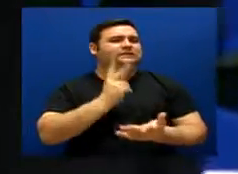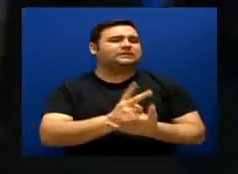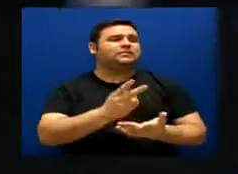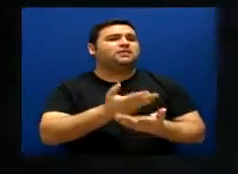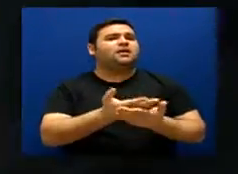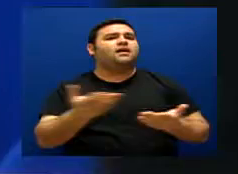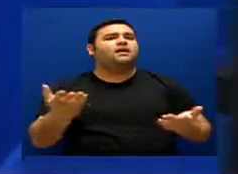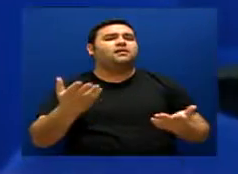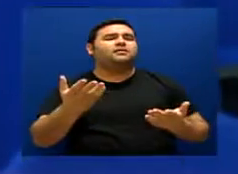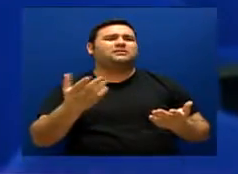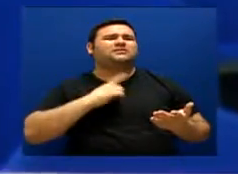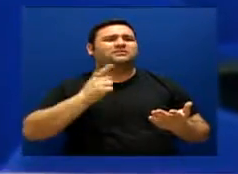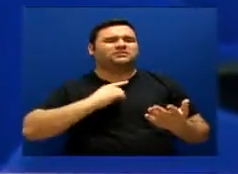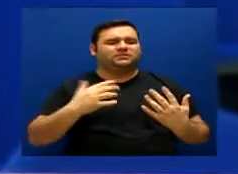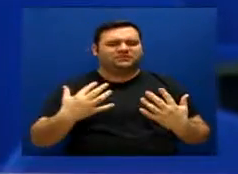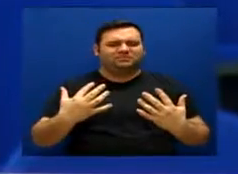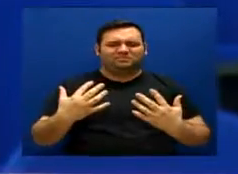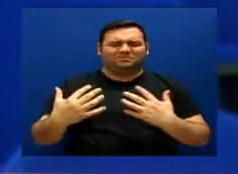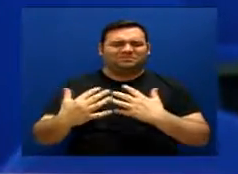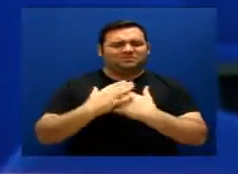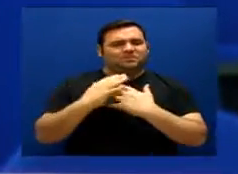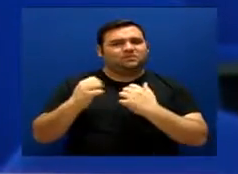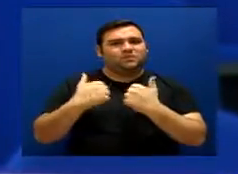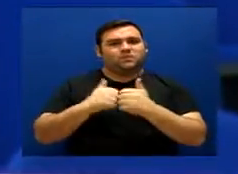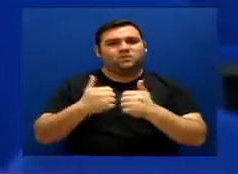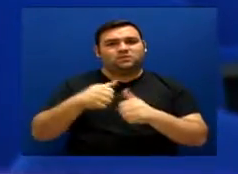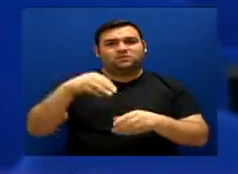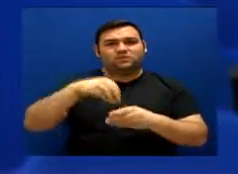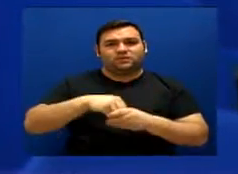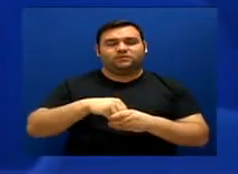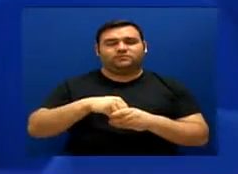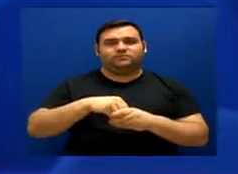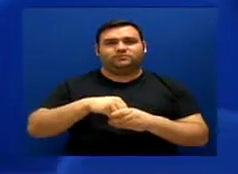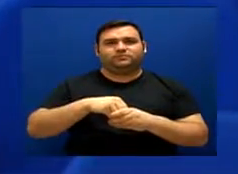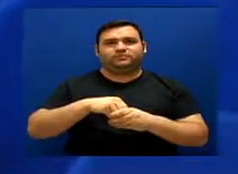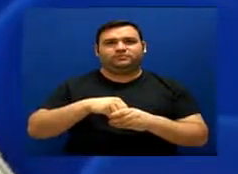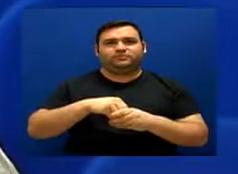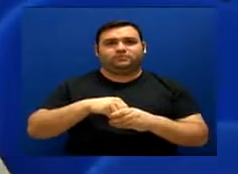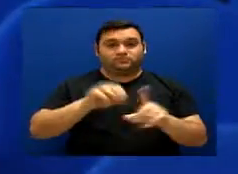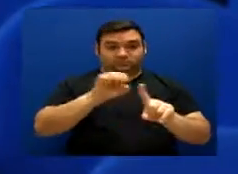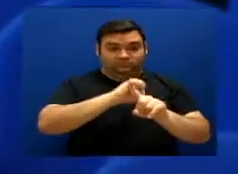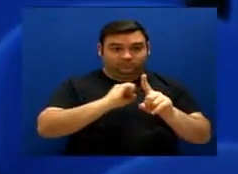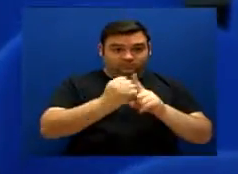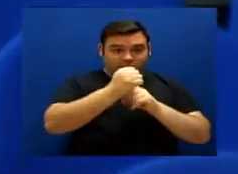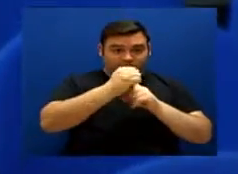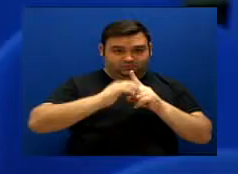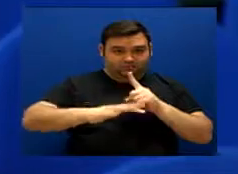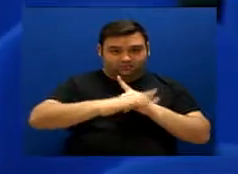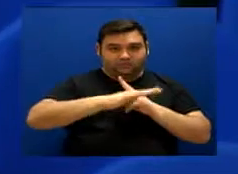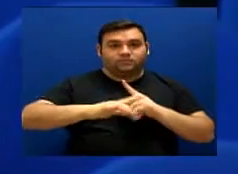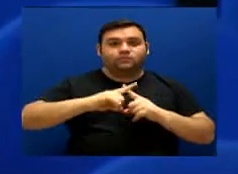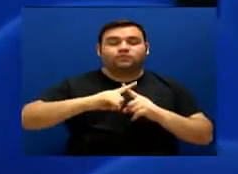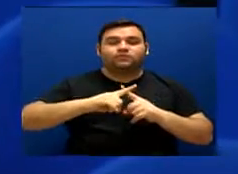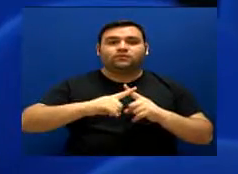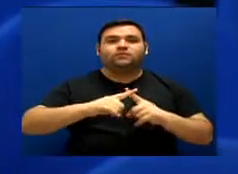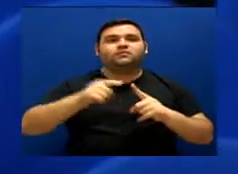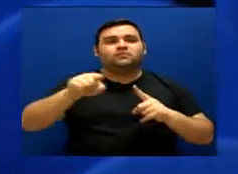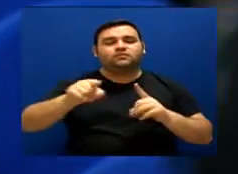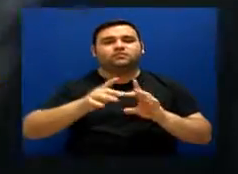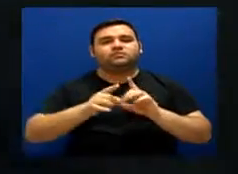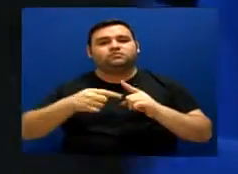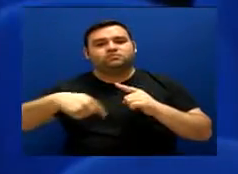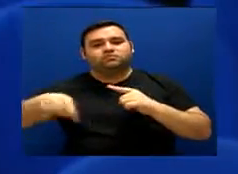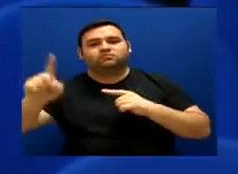sendo violadas, agredidas nos ônibus. Não só na sociedade, pelo seu direito de ir e